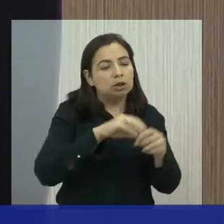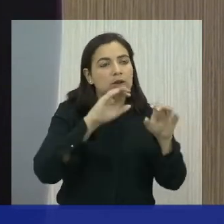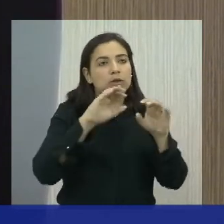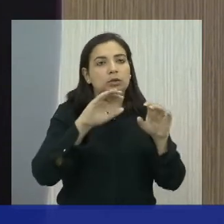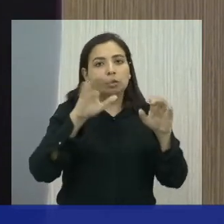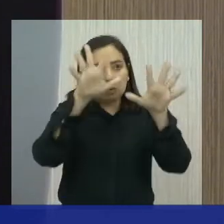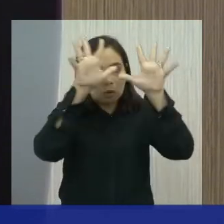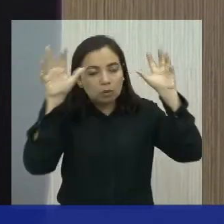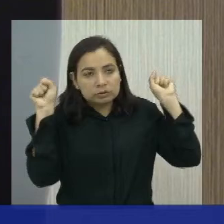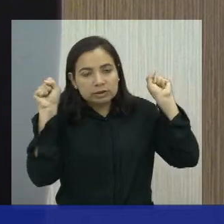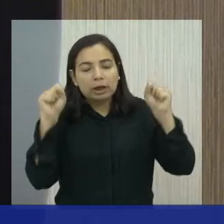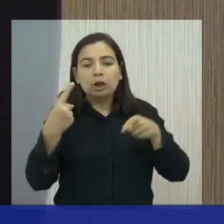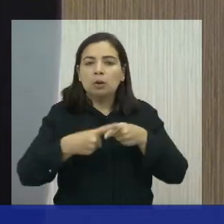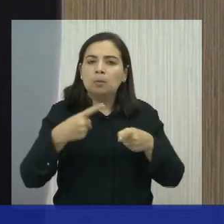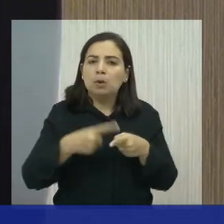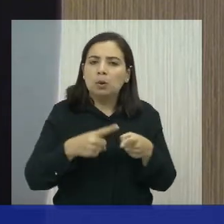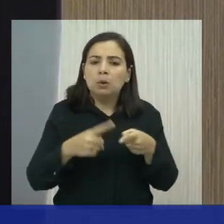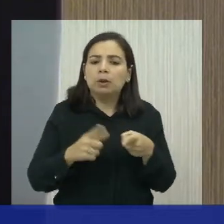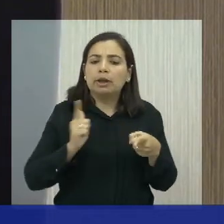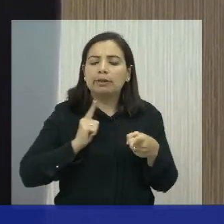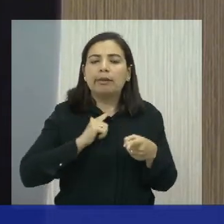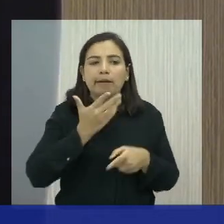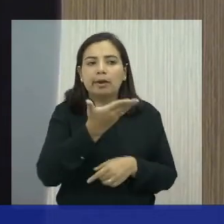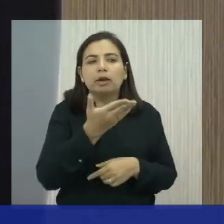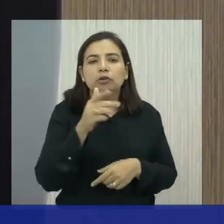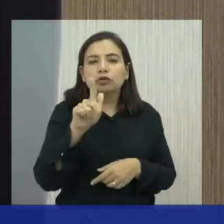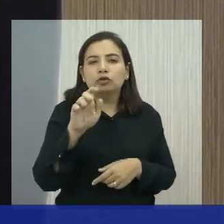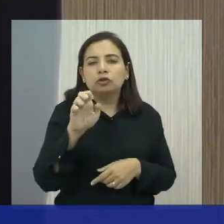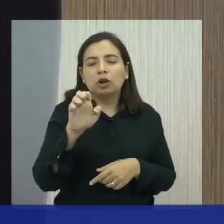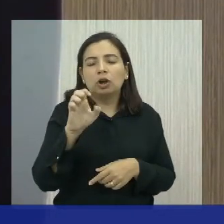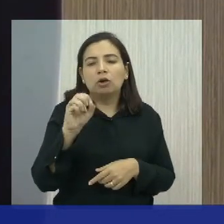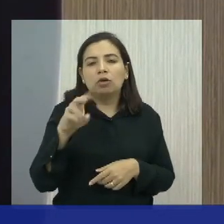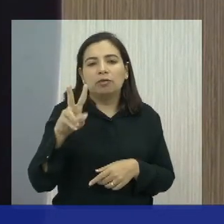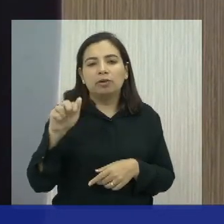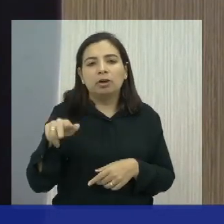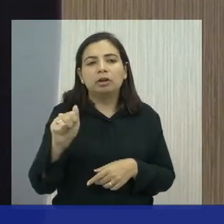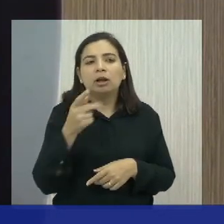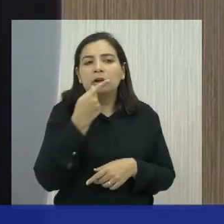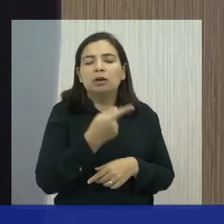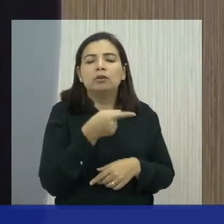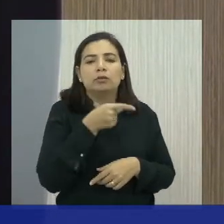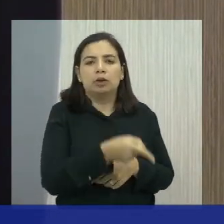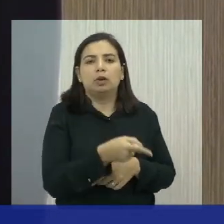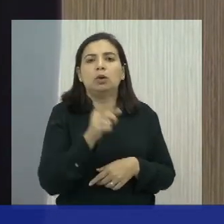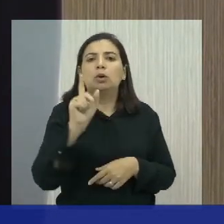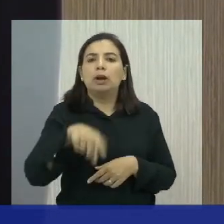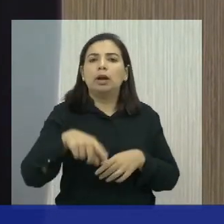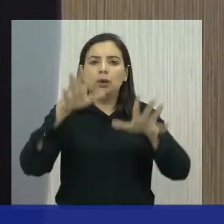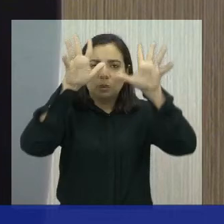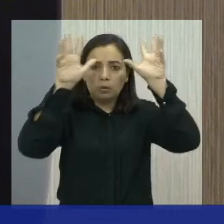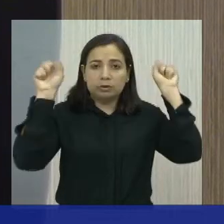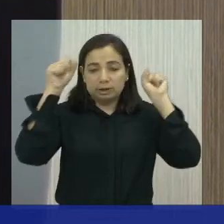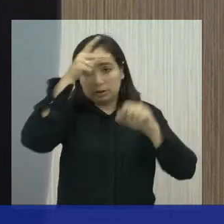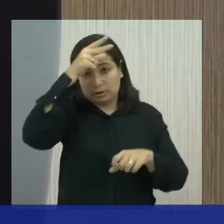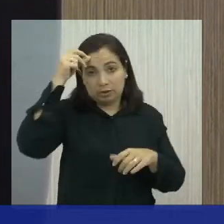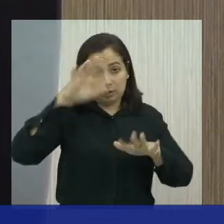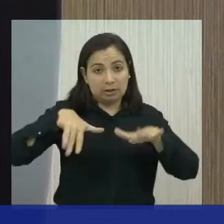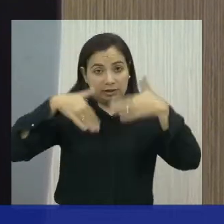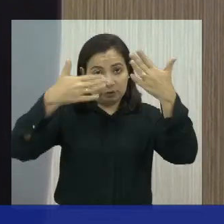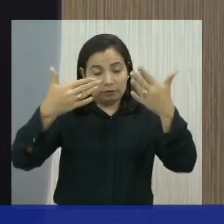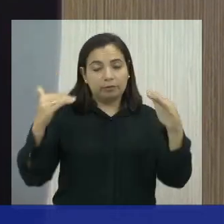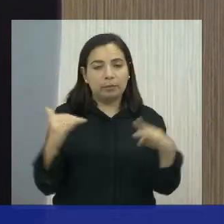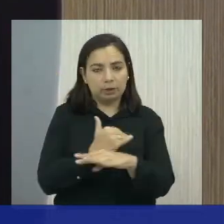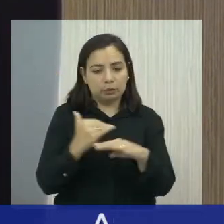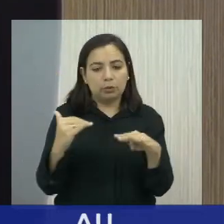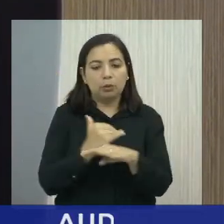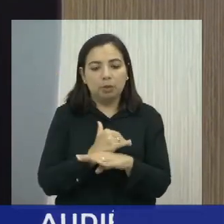muitas vezes, né, a doutora Giovana estava falando aqui do Conselho Municipal de Desenvolvimento